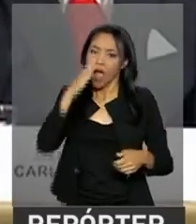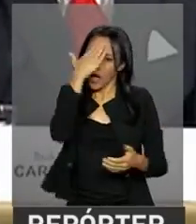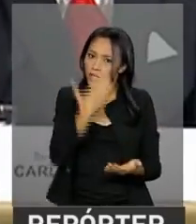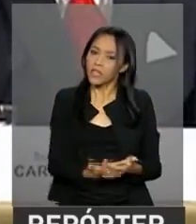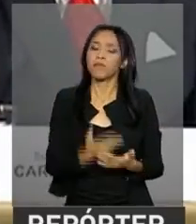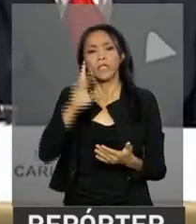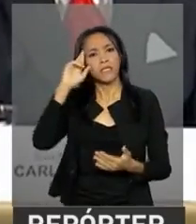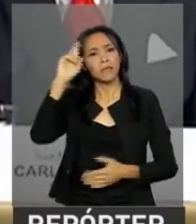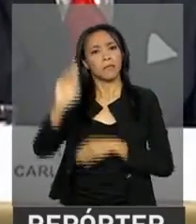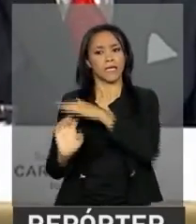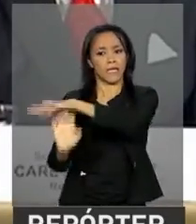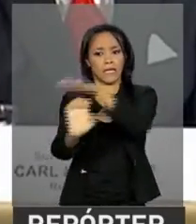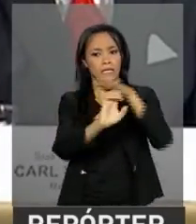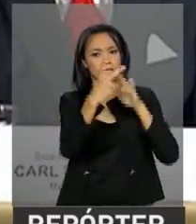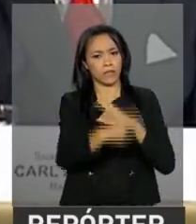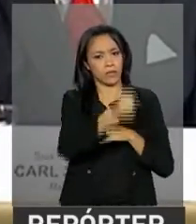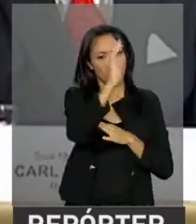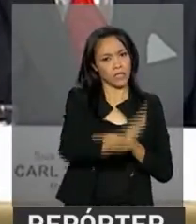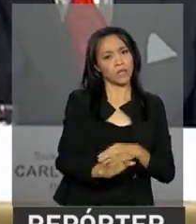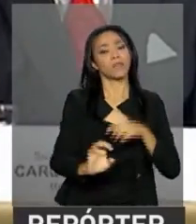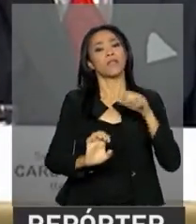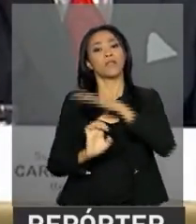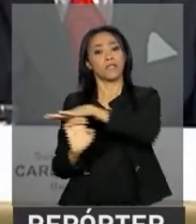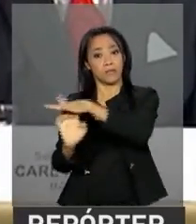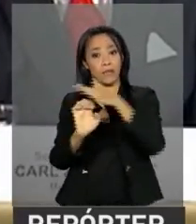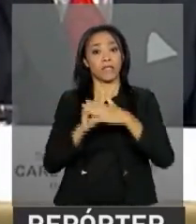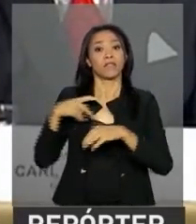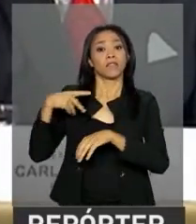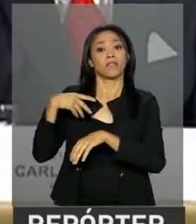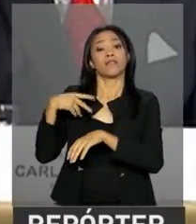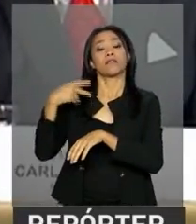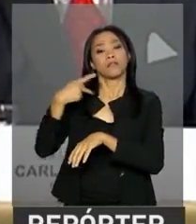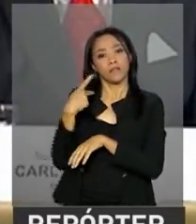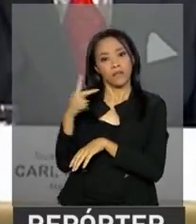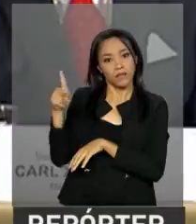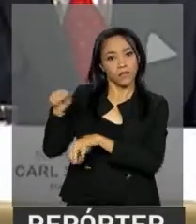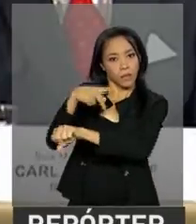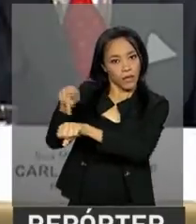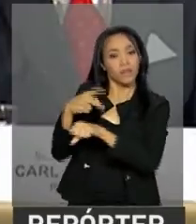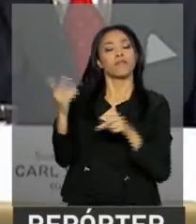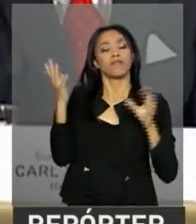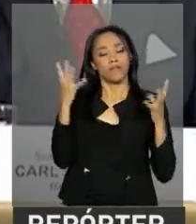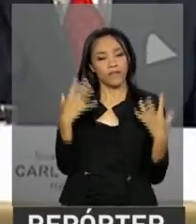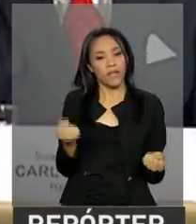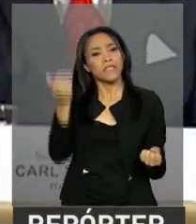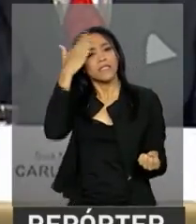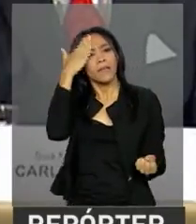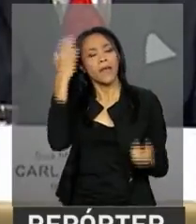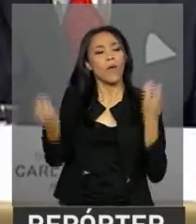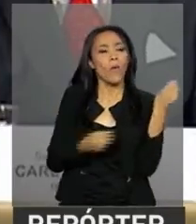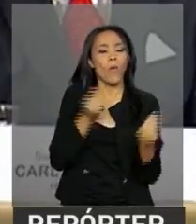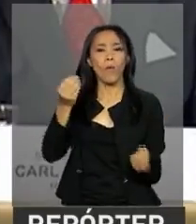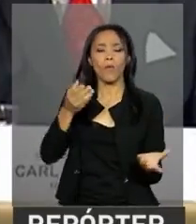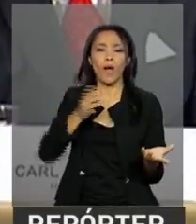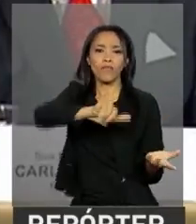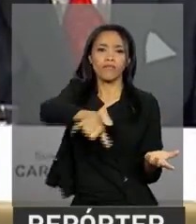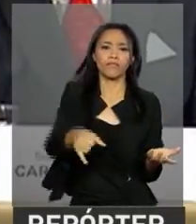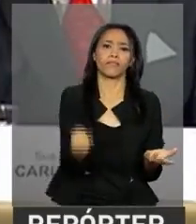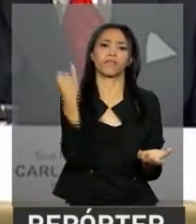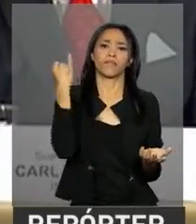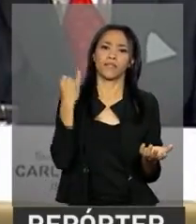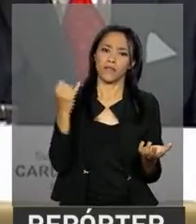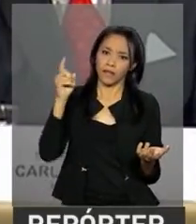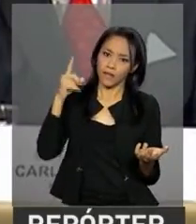brasileiros saberão explorar as oportunidades que se abrem com a determinação que é seu